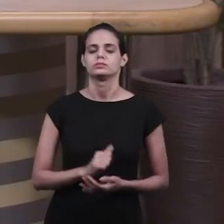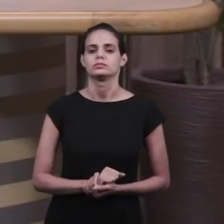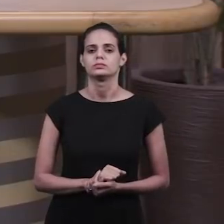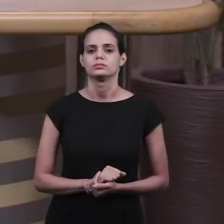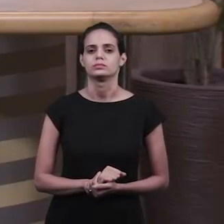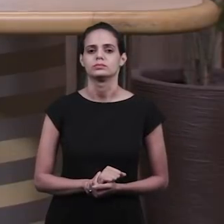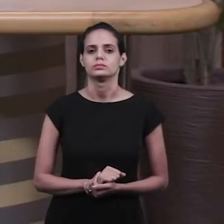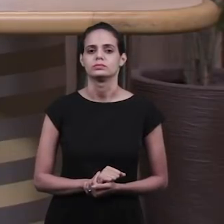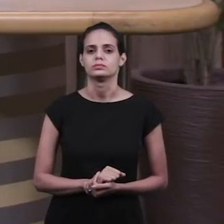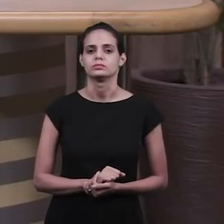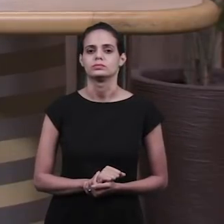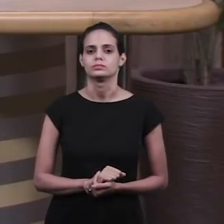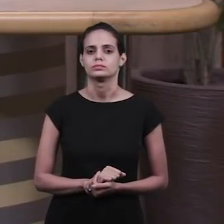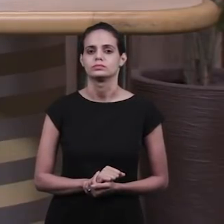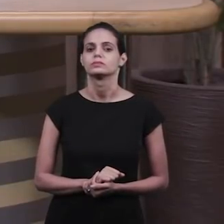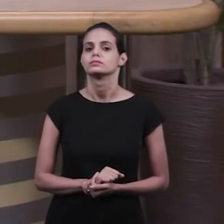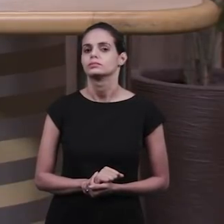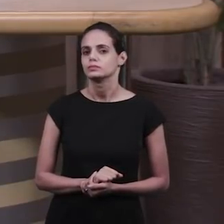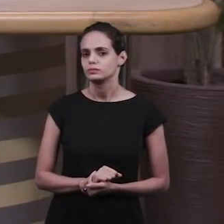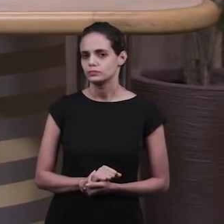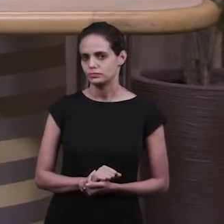Muito bem.